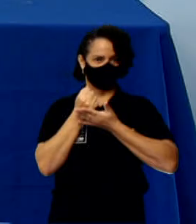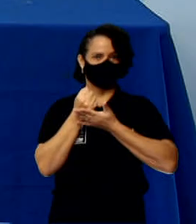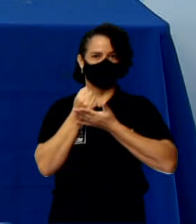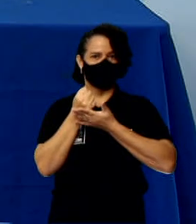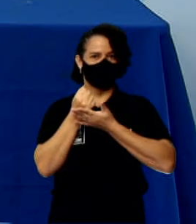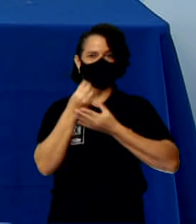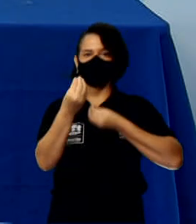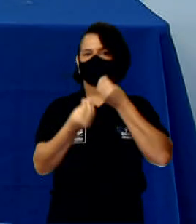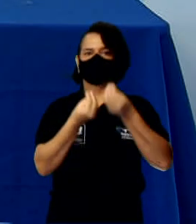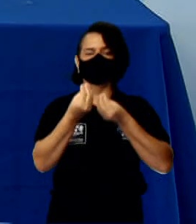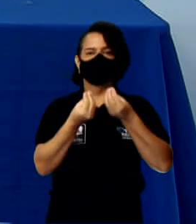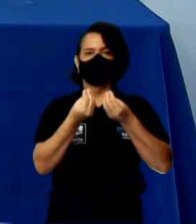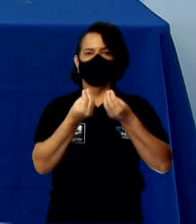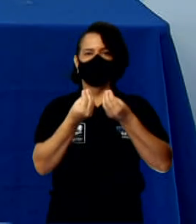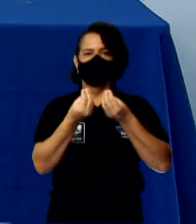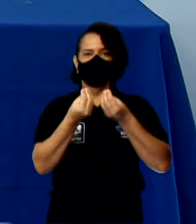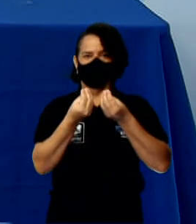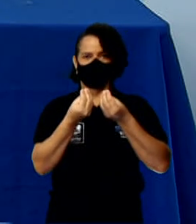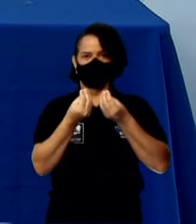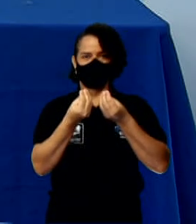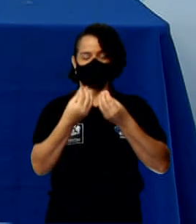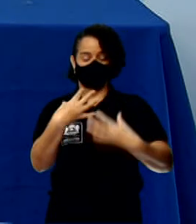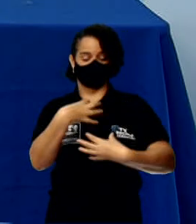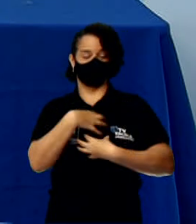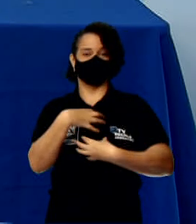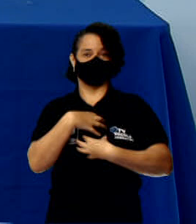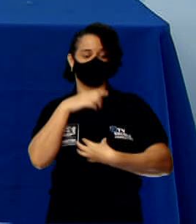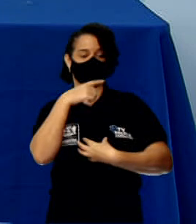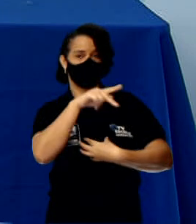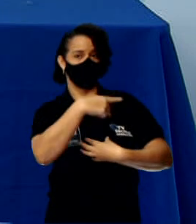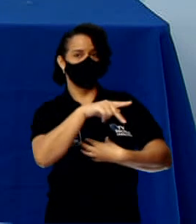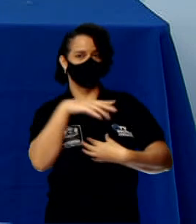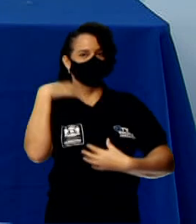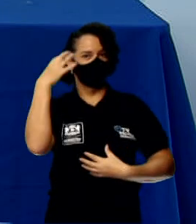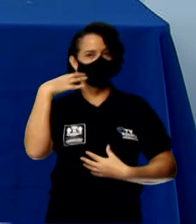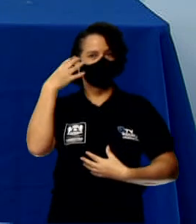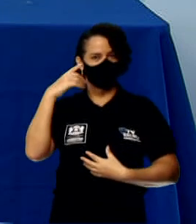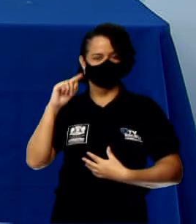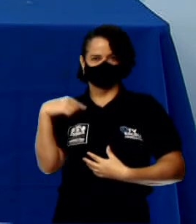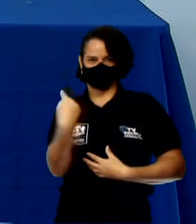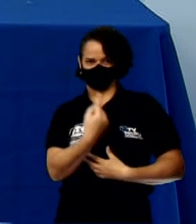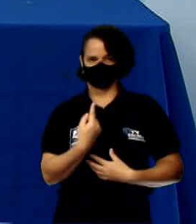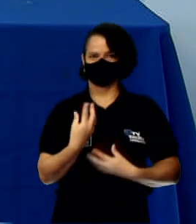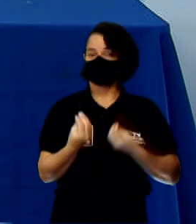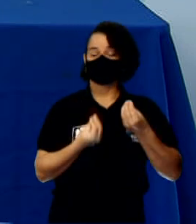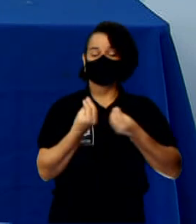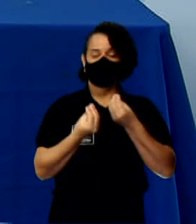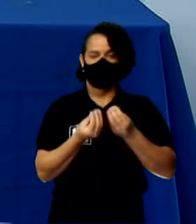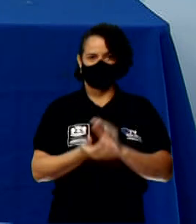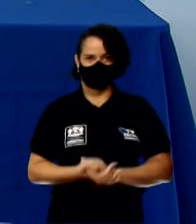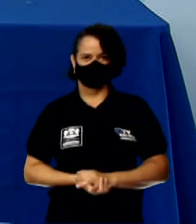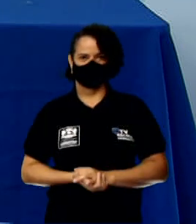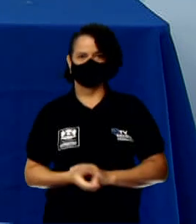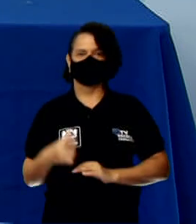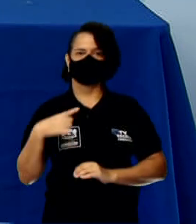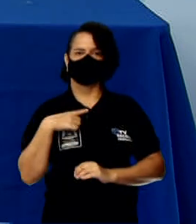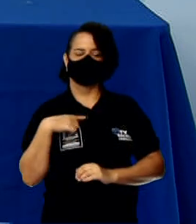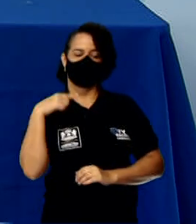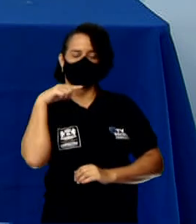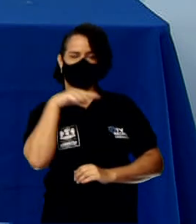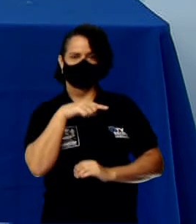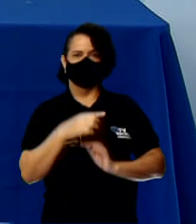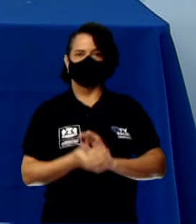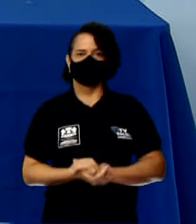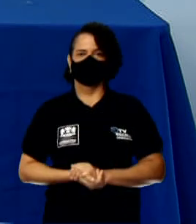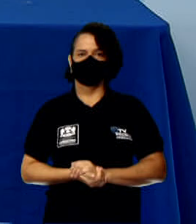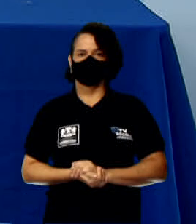definir qual é o ritmo dessa figura musical, como é que ela vai soar na nossa melodia. Nós temos aqui uma figura